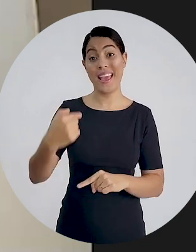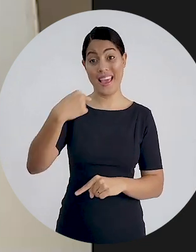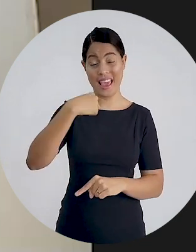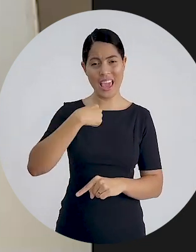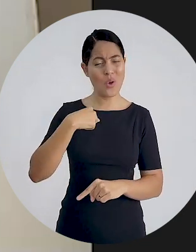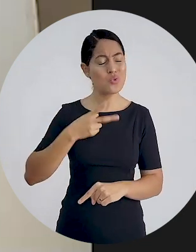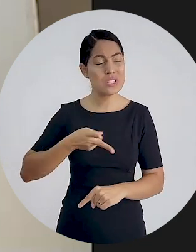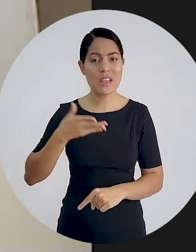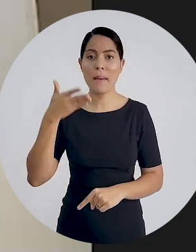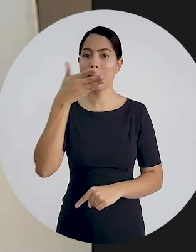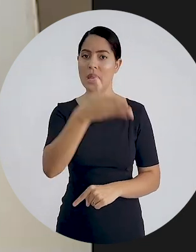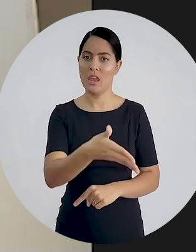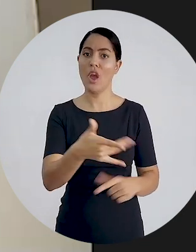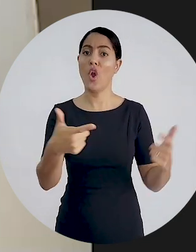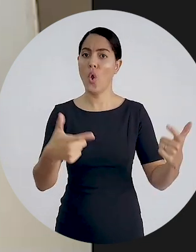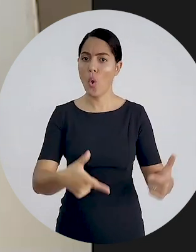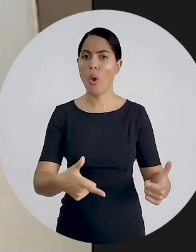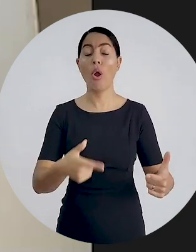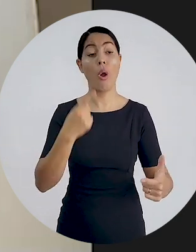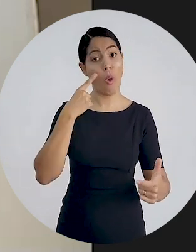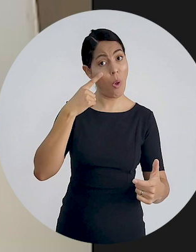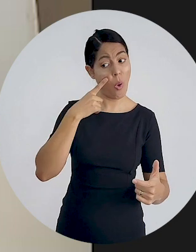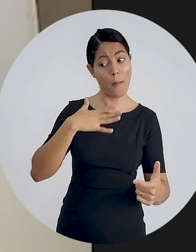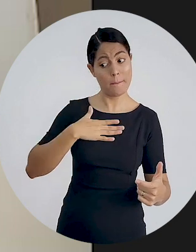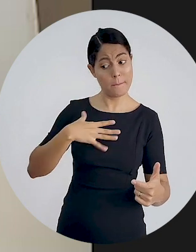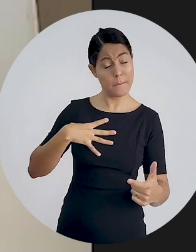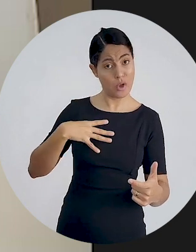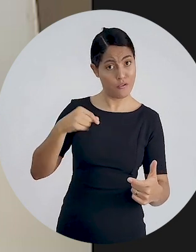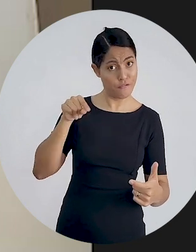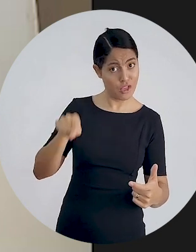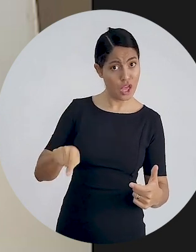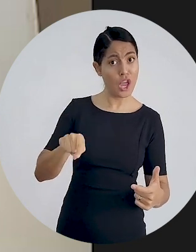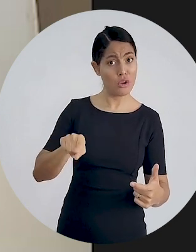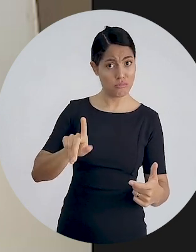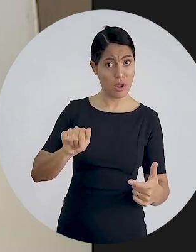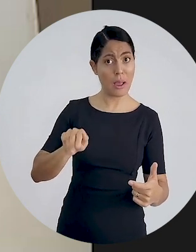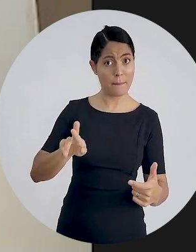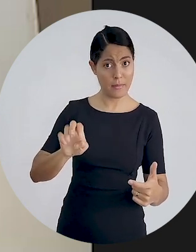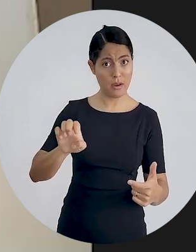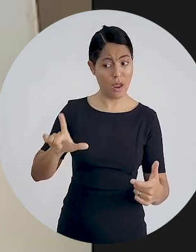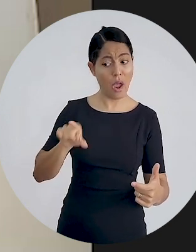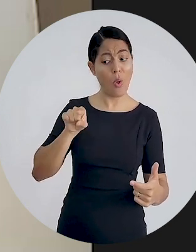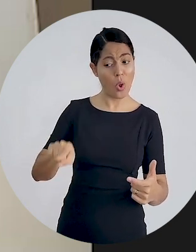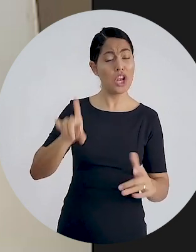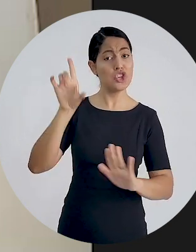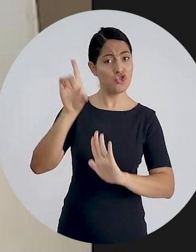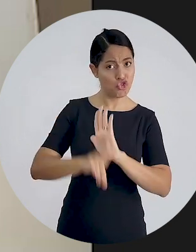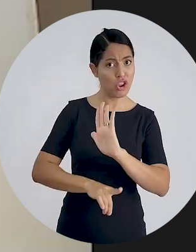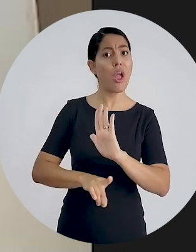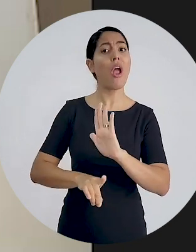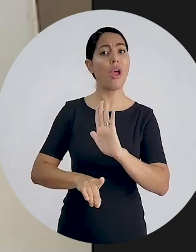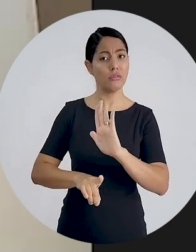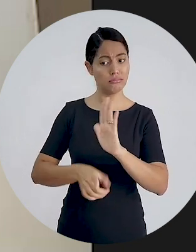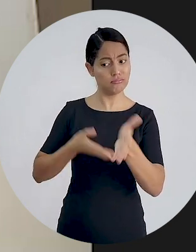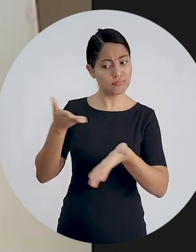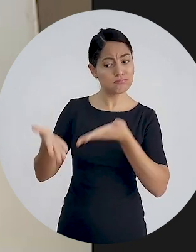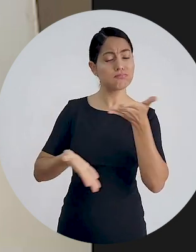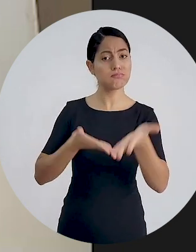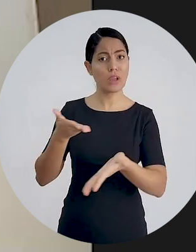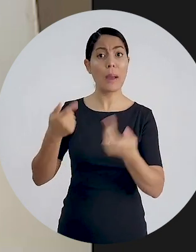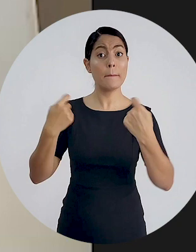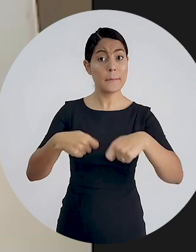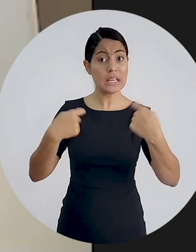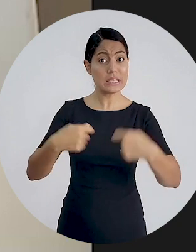exigi tanto o atendimento das necessidades do Gabriel, quanto o direito que ele tem de ter